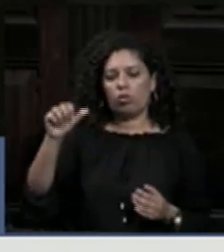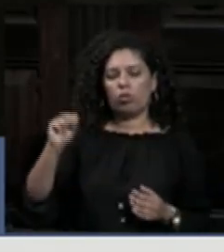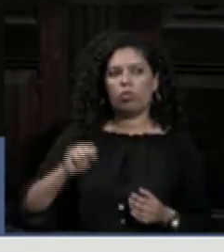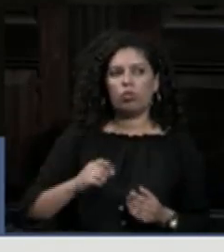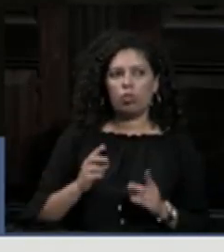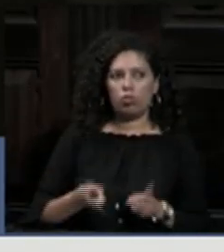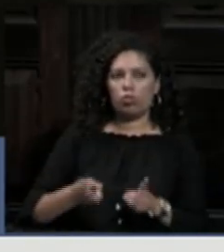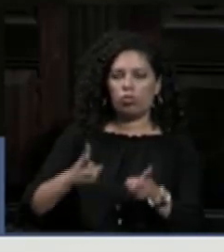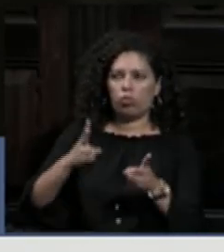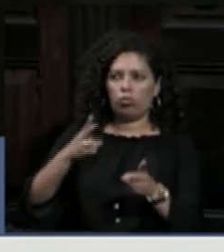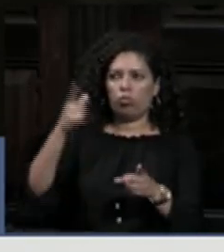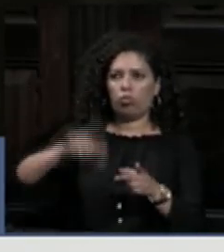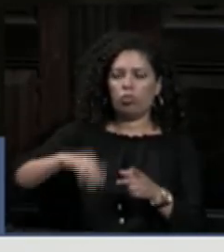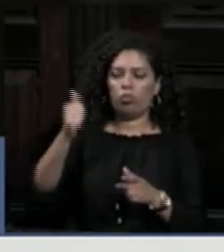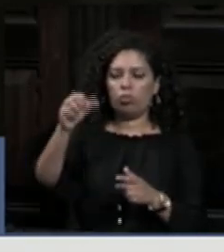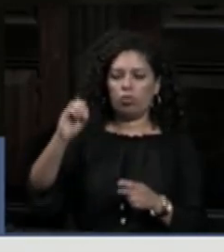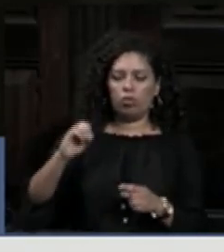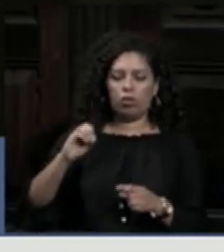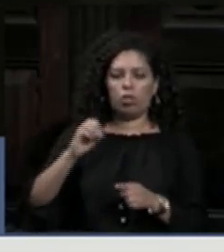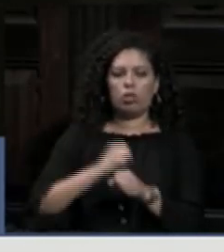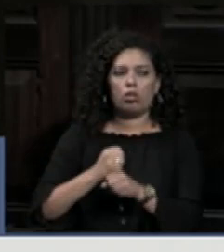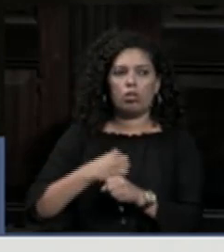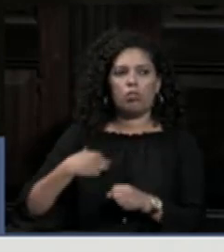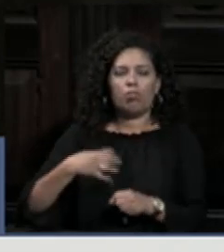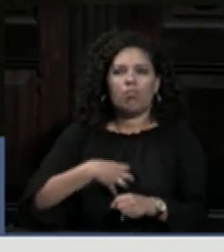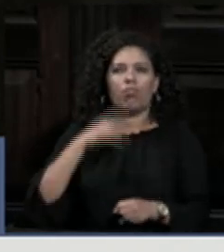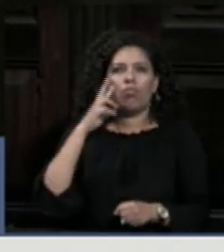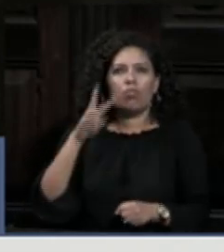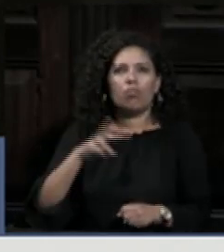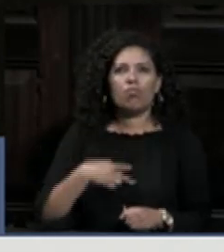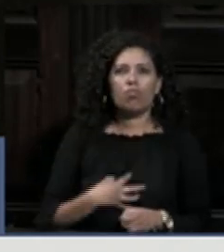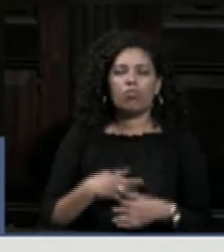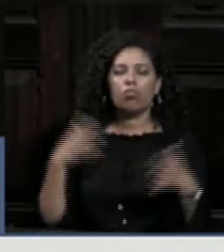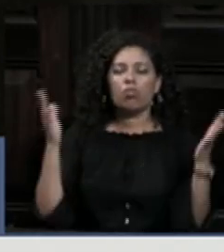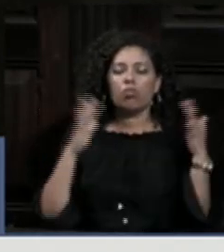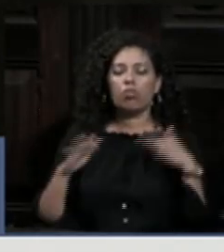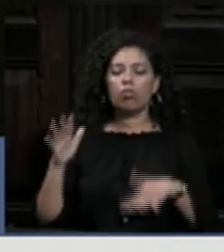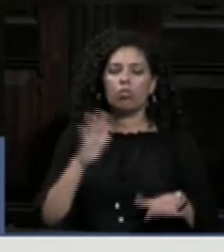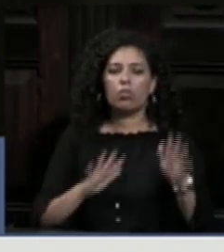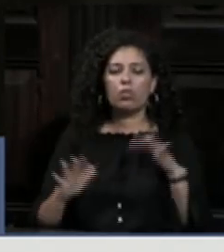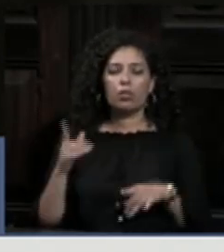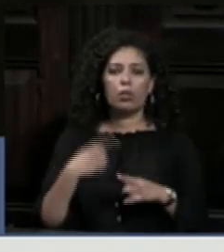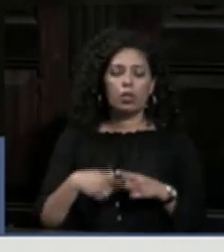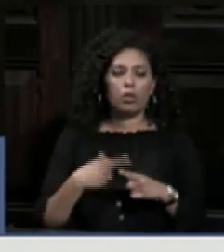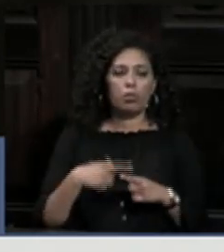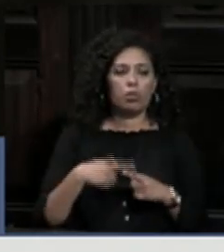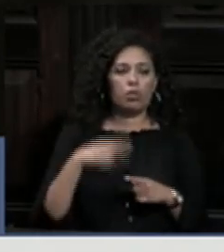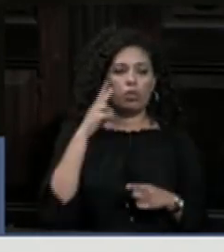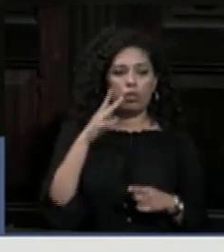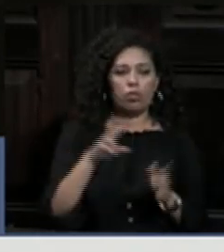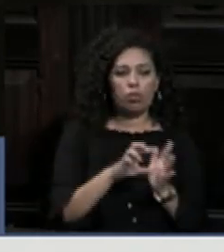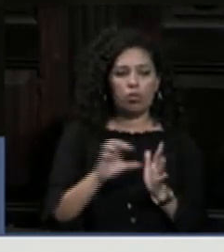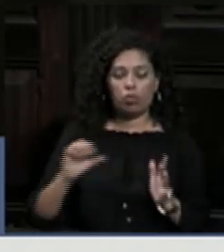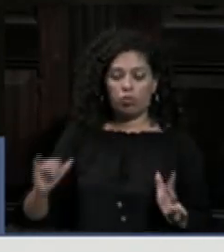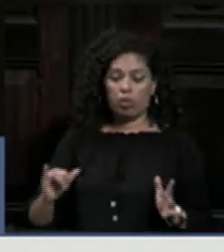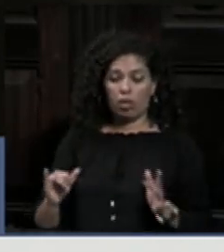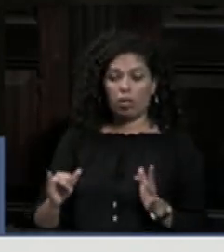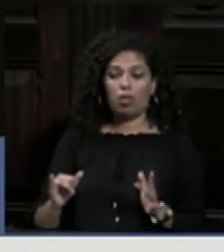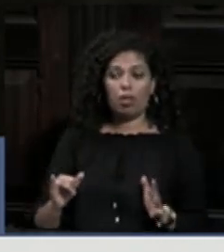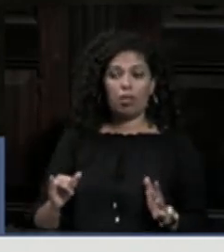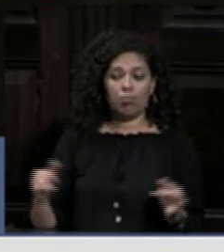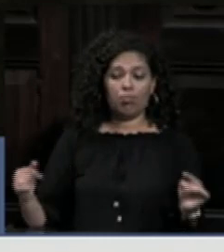muito grande e vem incorporado nesta prorrogação a lei que nós aprovamos no mandato passado